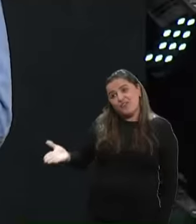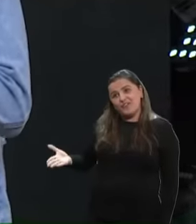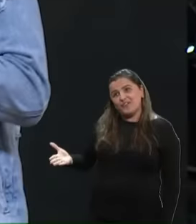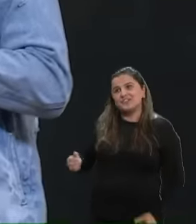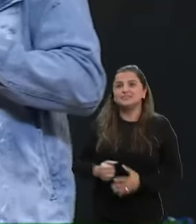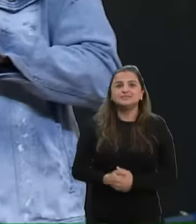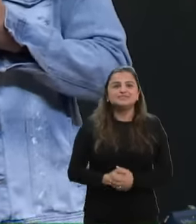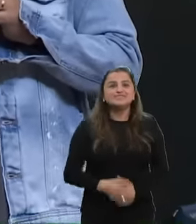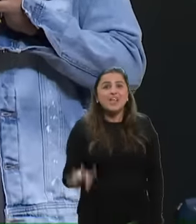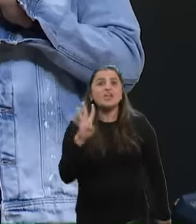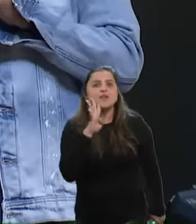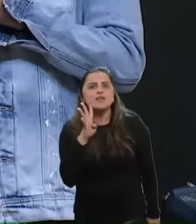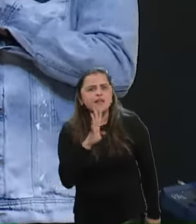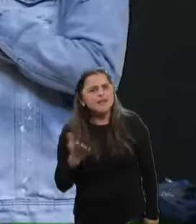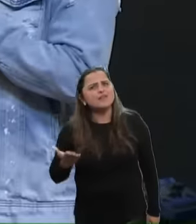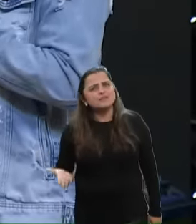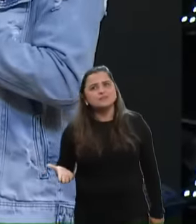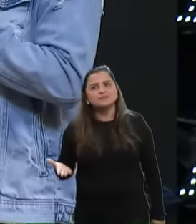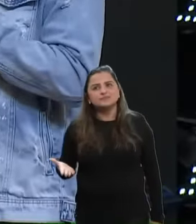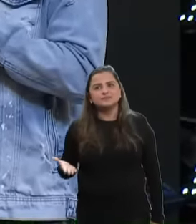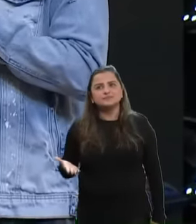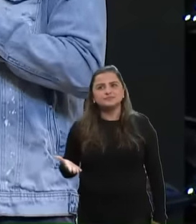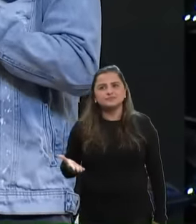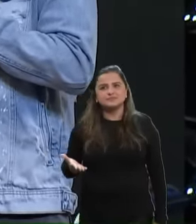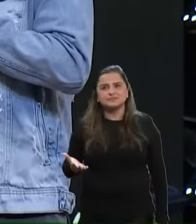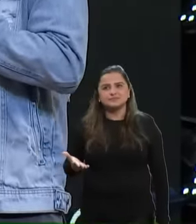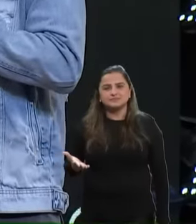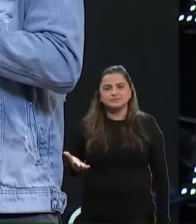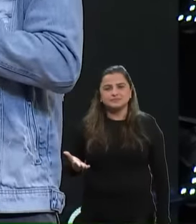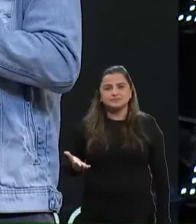Olha que interesante. Olha que interessante.